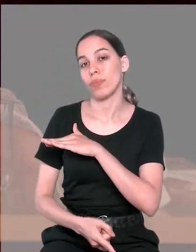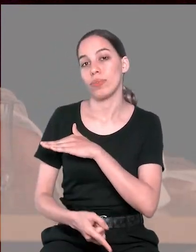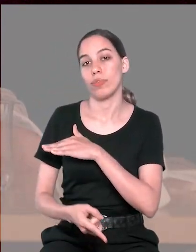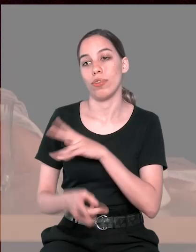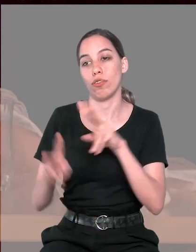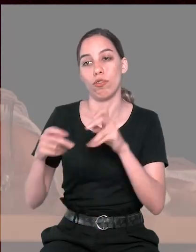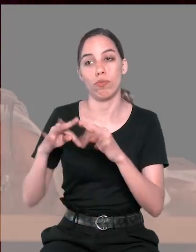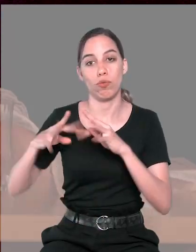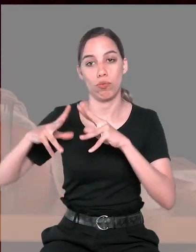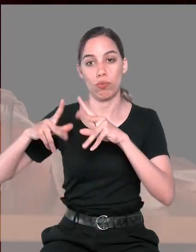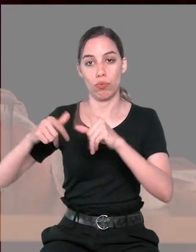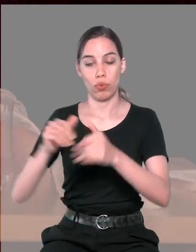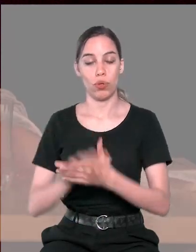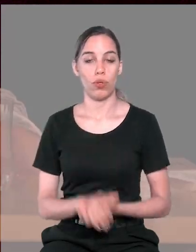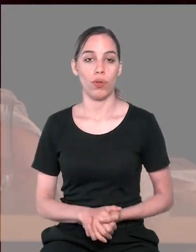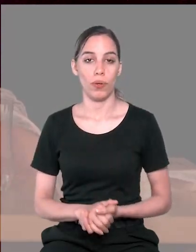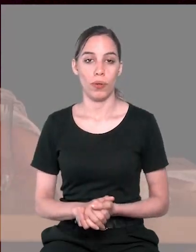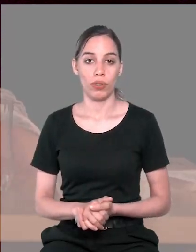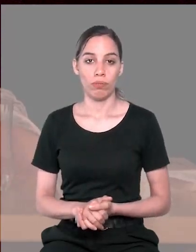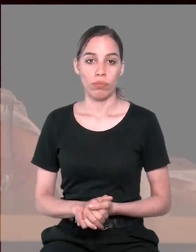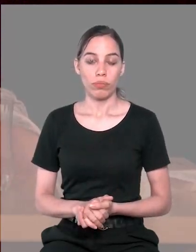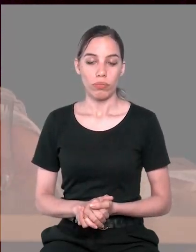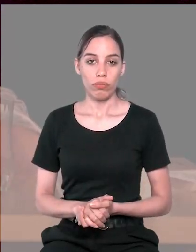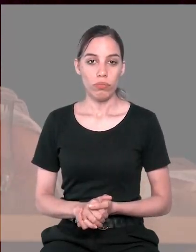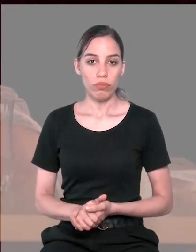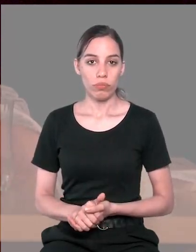relação a tudo isso que está implicado nessa resposta.